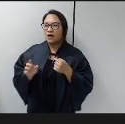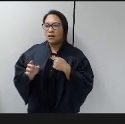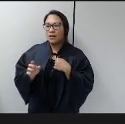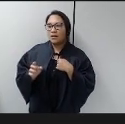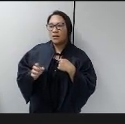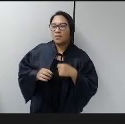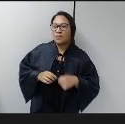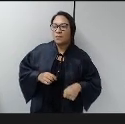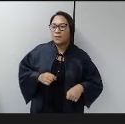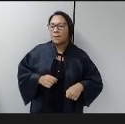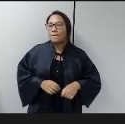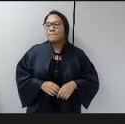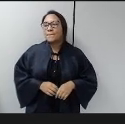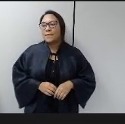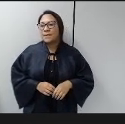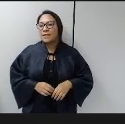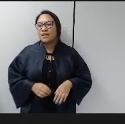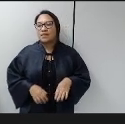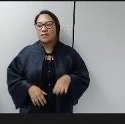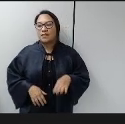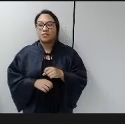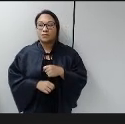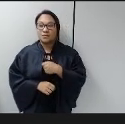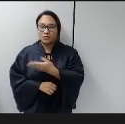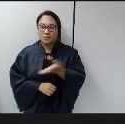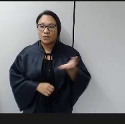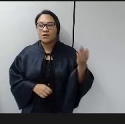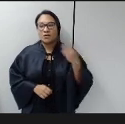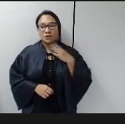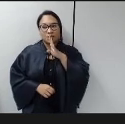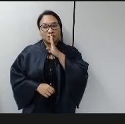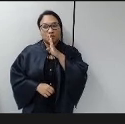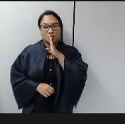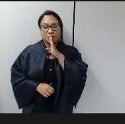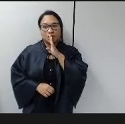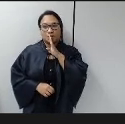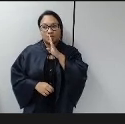ficamos todos em silêncio nesse período. Aciona o cronômetro.